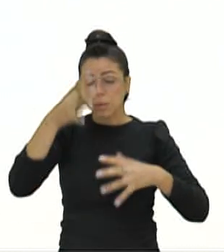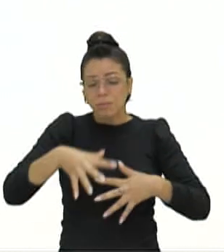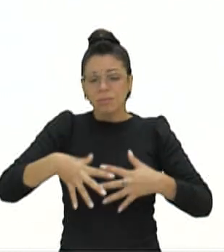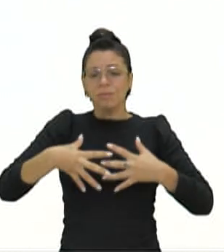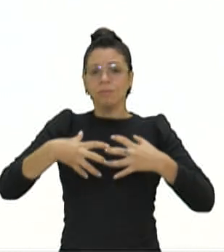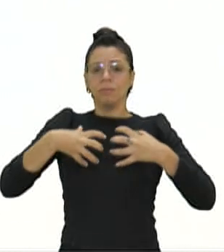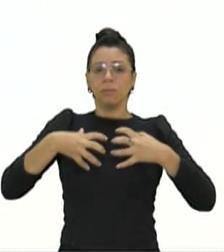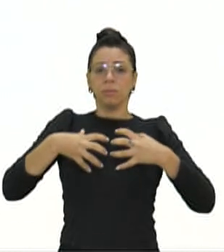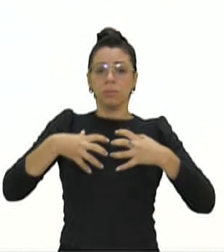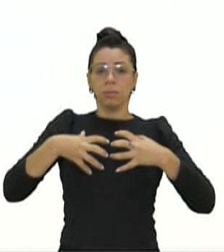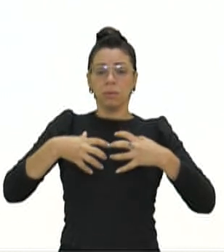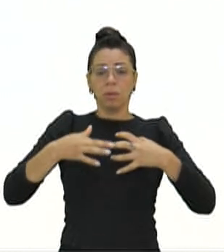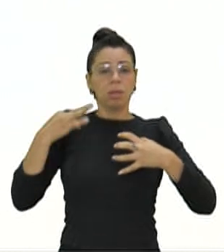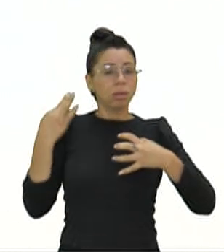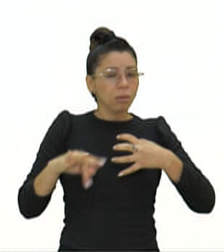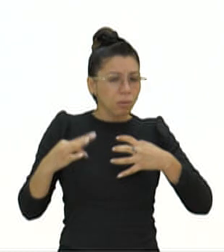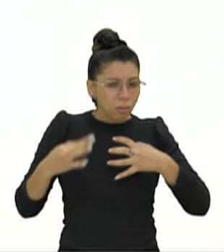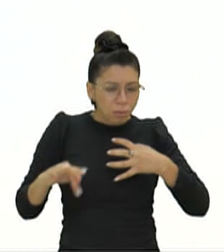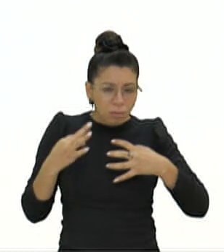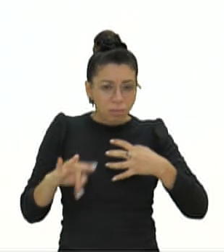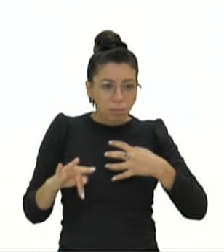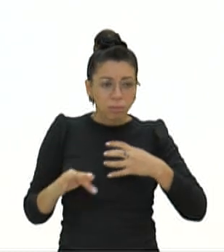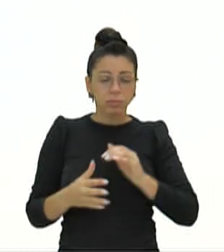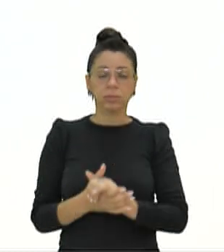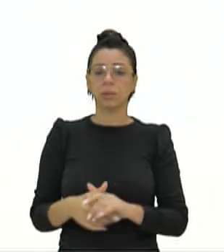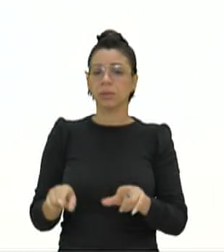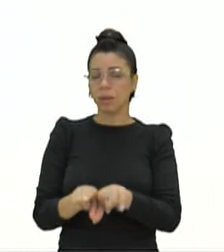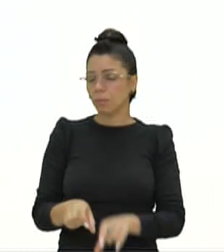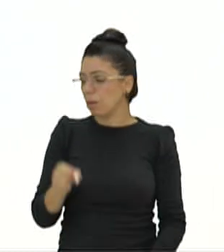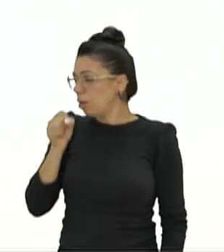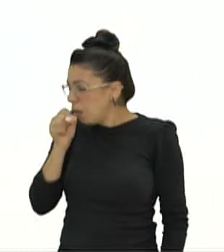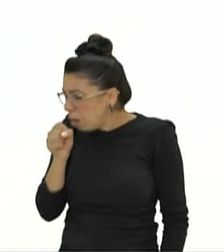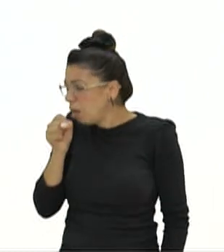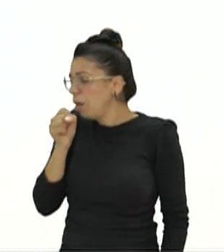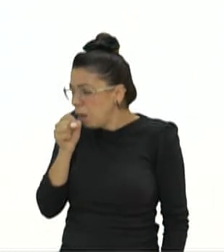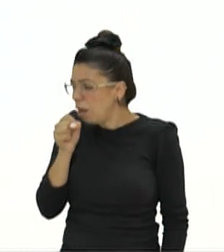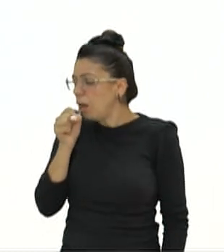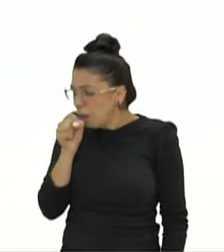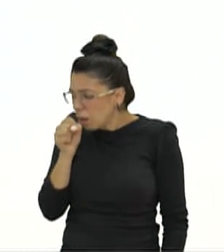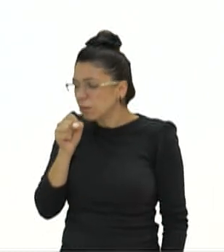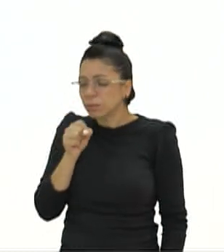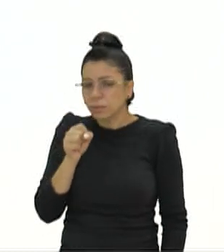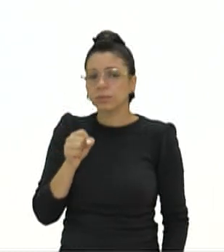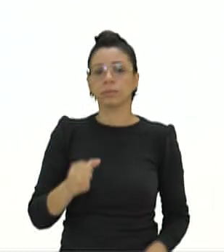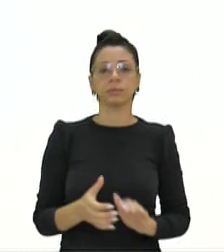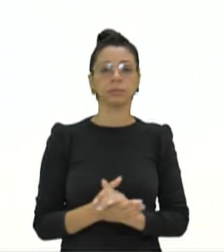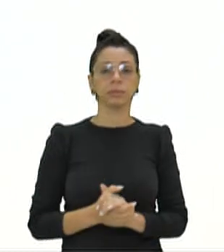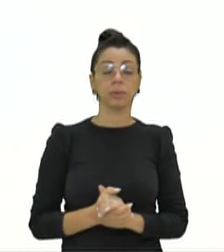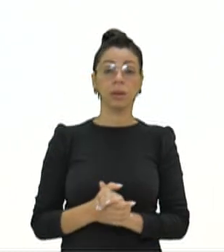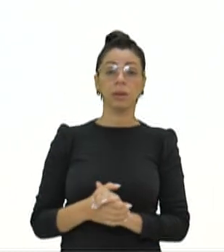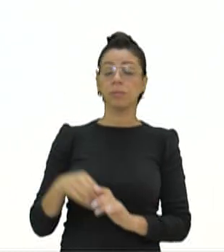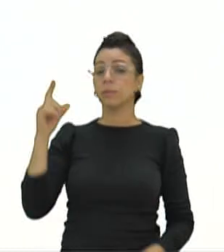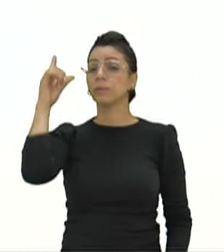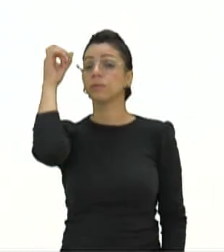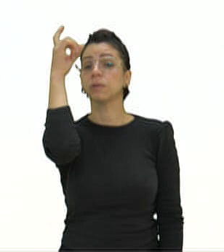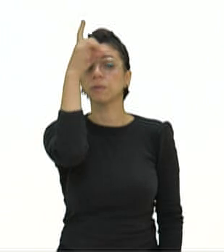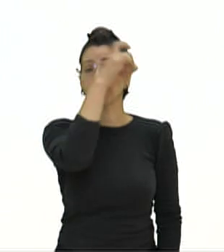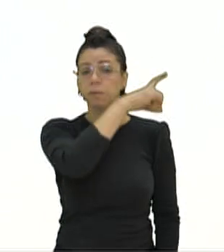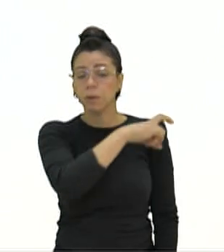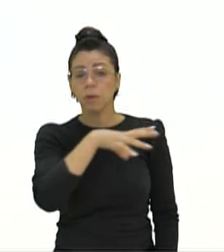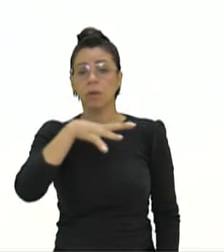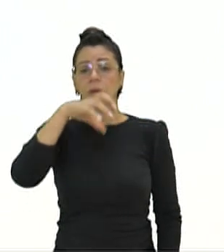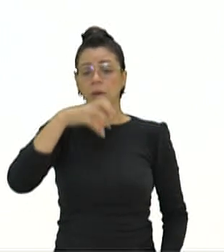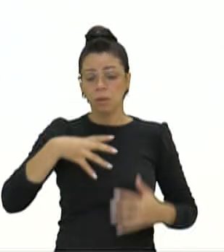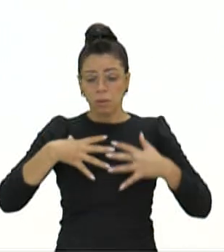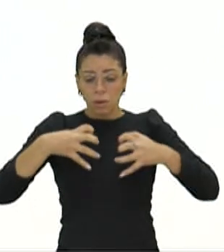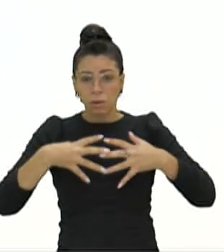dói o peito, dói até as costas. Tosse, bastante tosse carregada e dificuldade, respiração